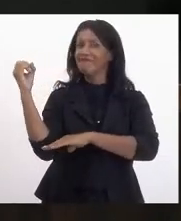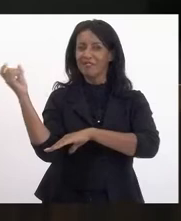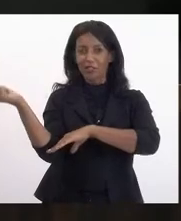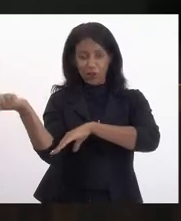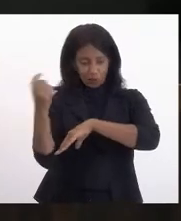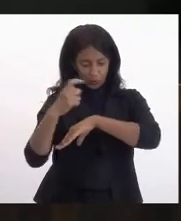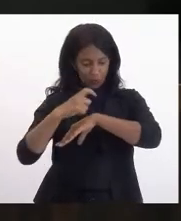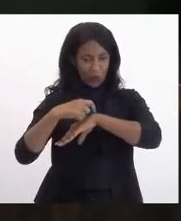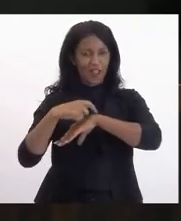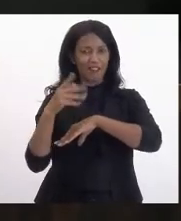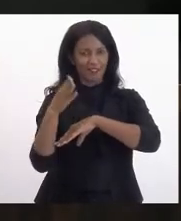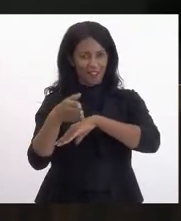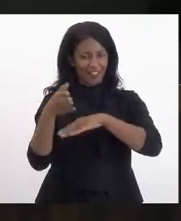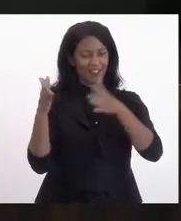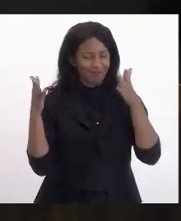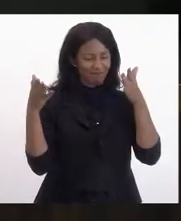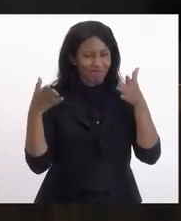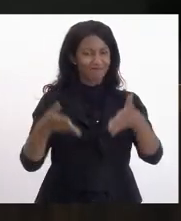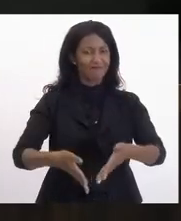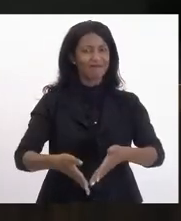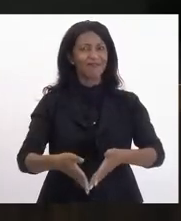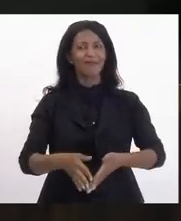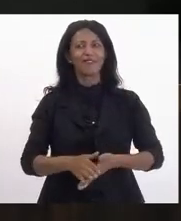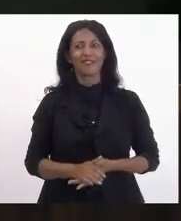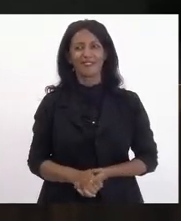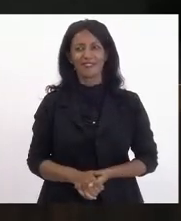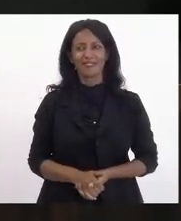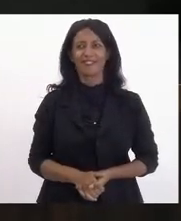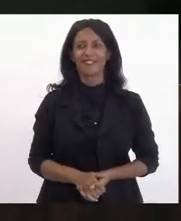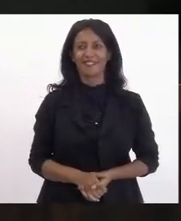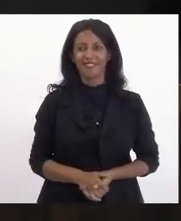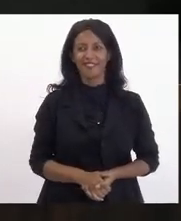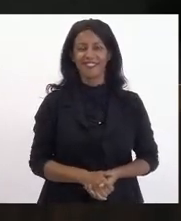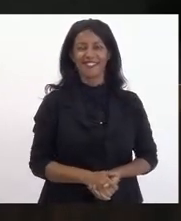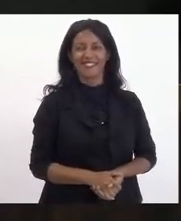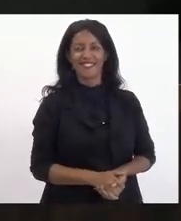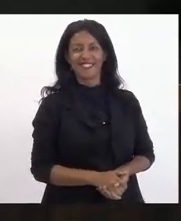raiar, sua hora vai chegar.